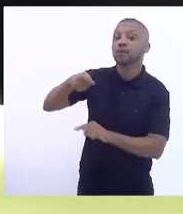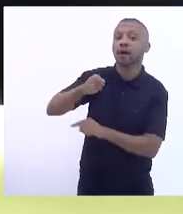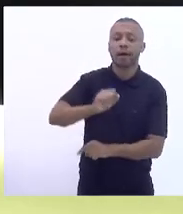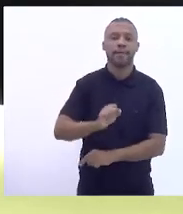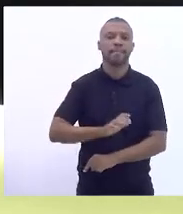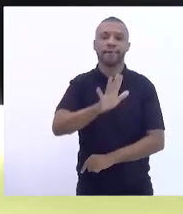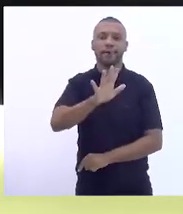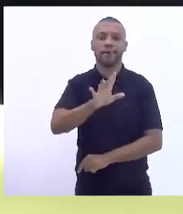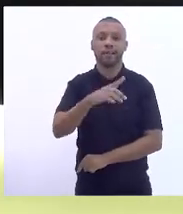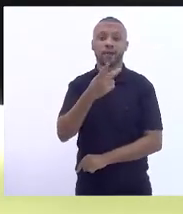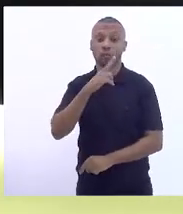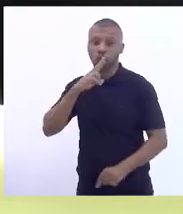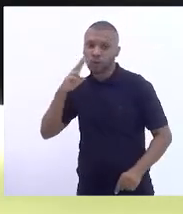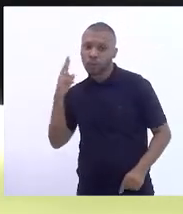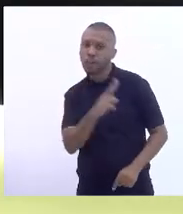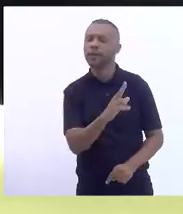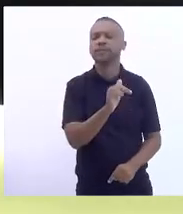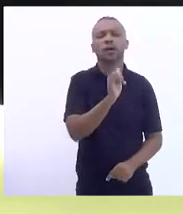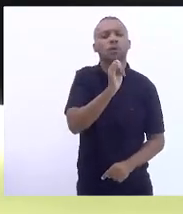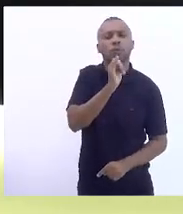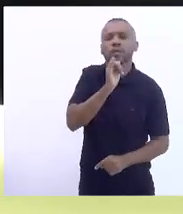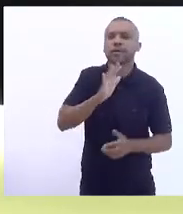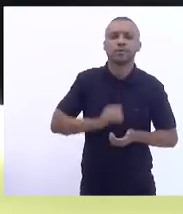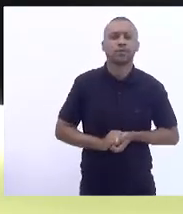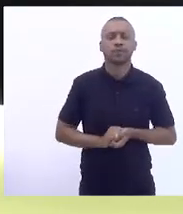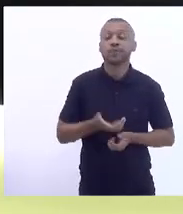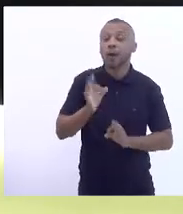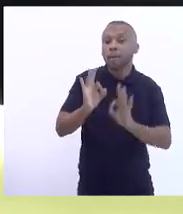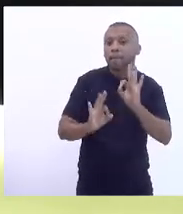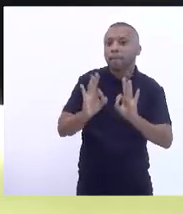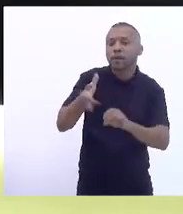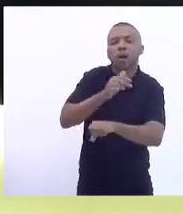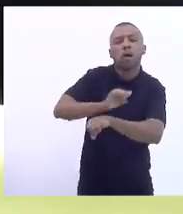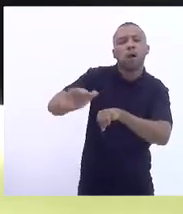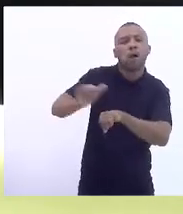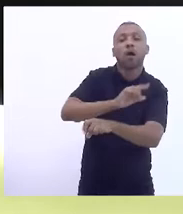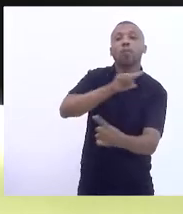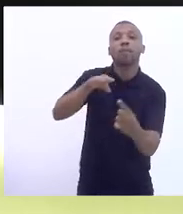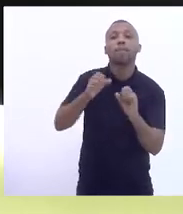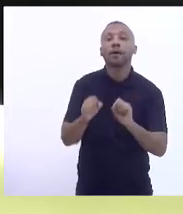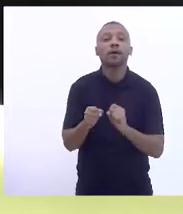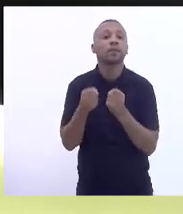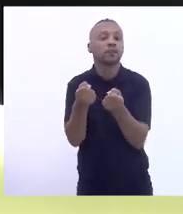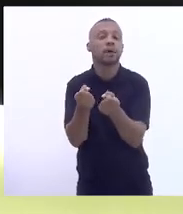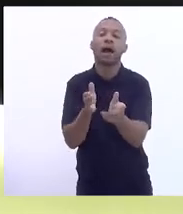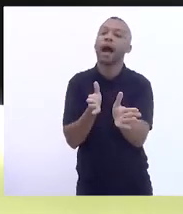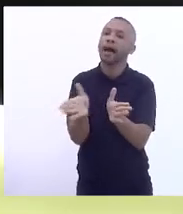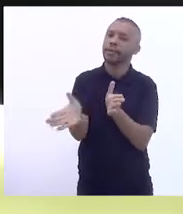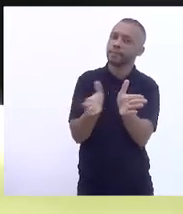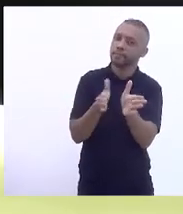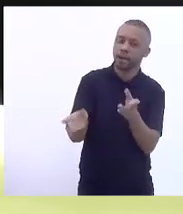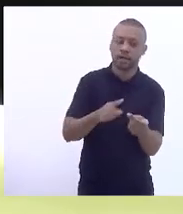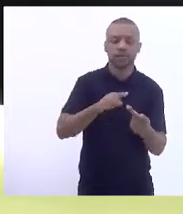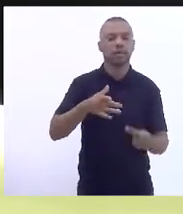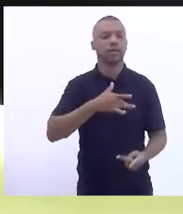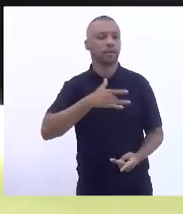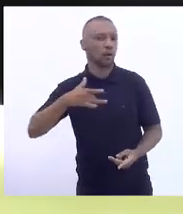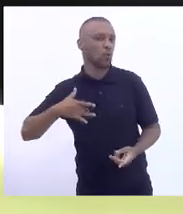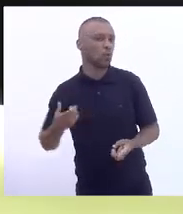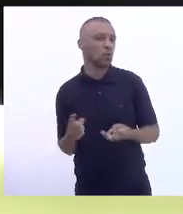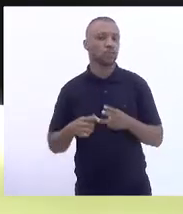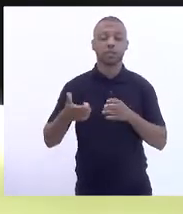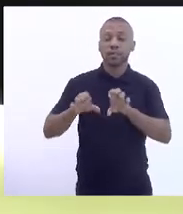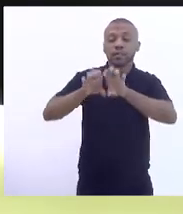Não vimos resposta por exemplo a um plano estratégico para garantir acessibilidade saúde e